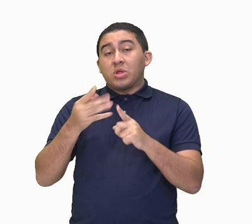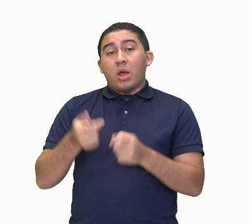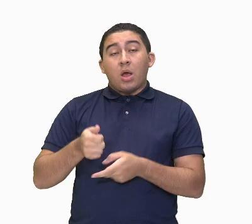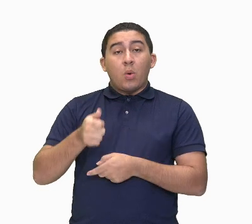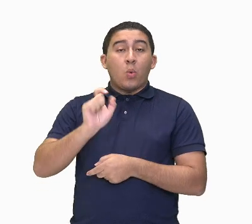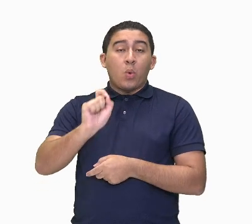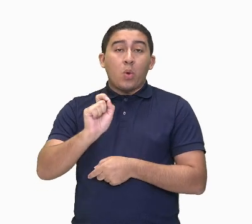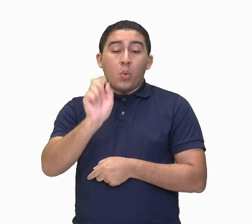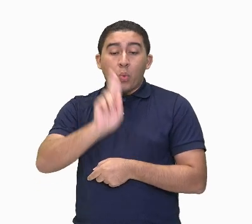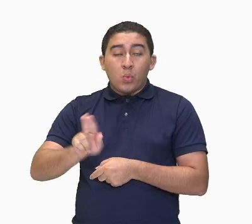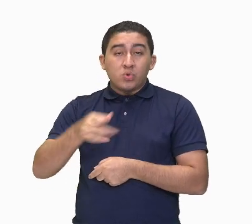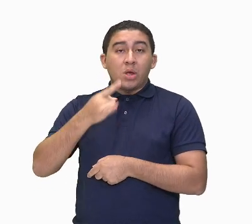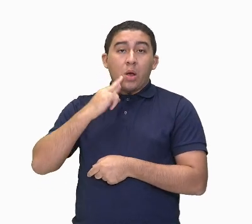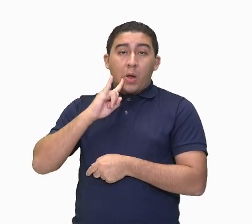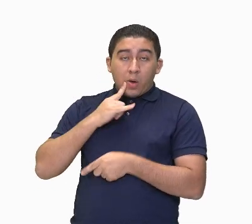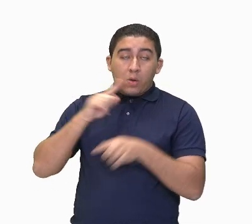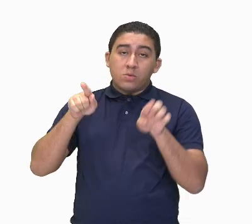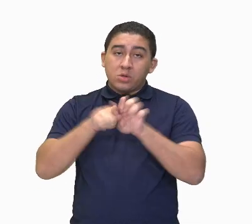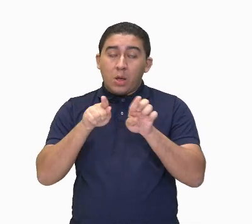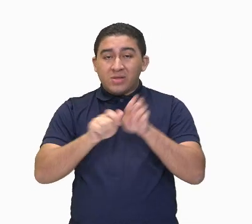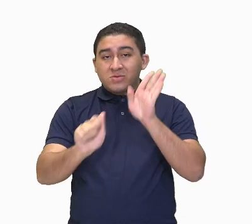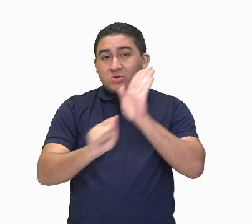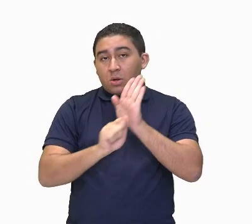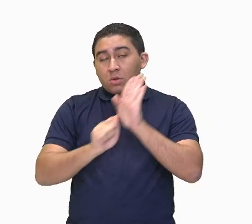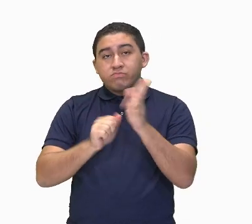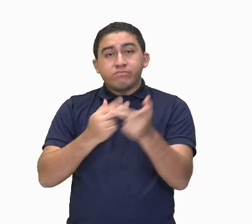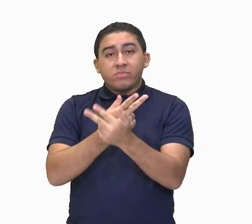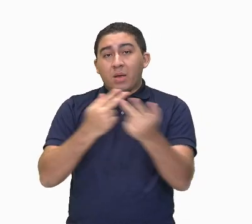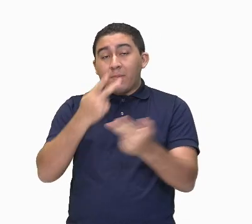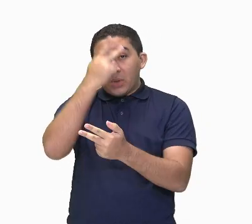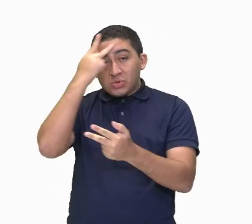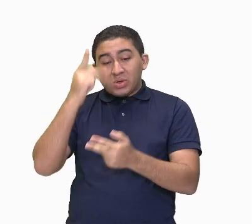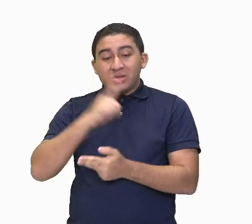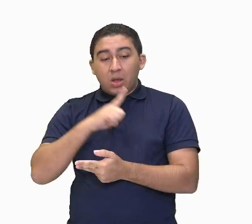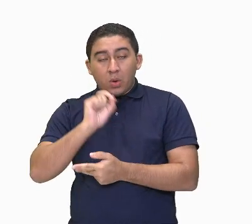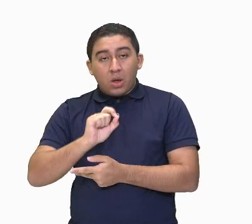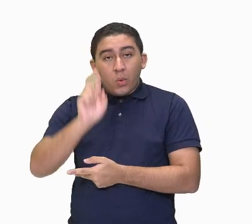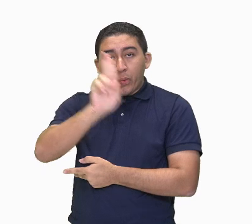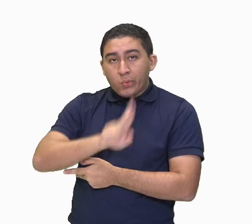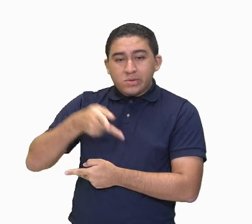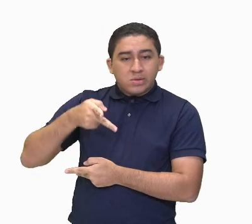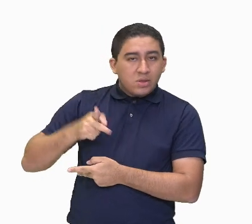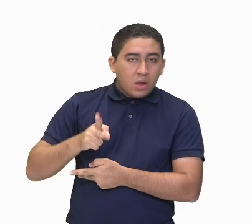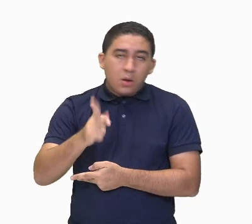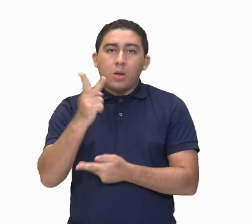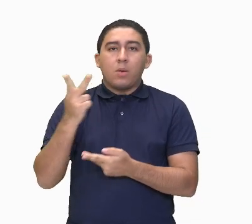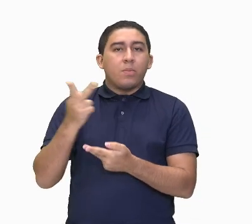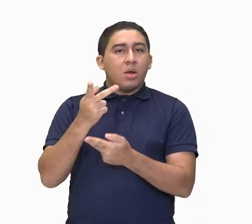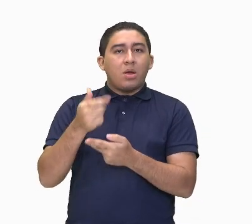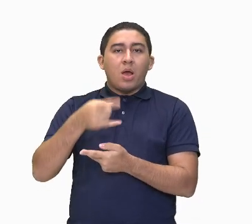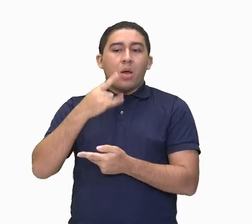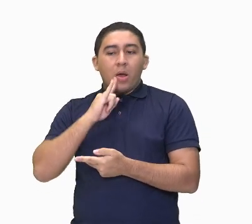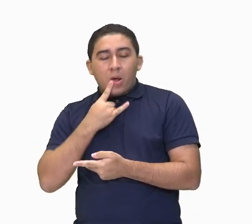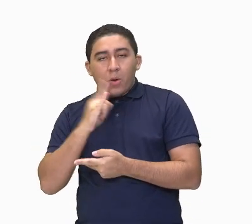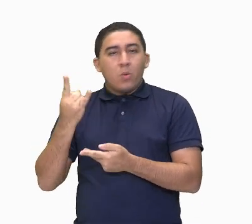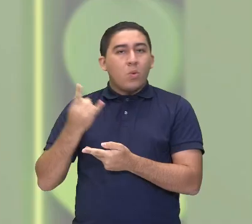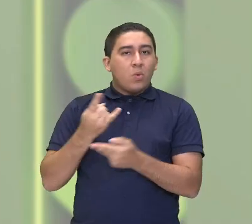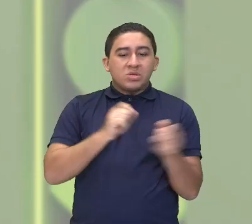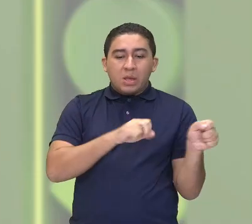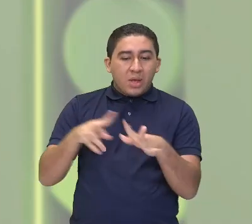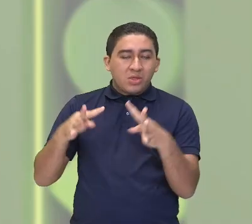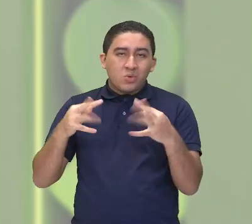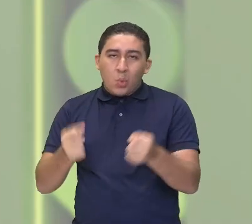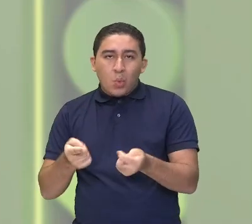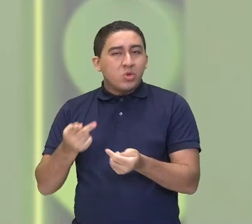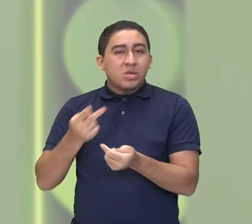está falando aí do excesso, né? Então, a pessoa tem o costume de consumir álcool a semana inteira, drogas, por exemplo, cigarro,